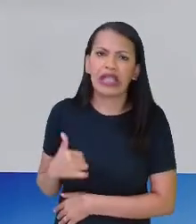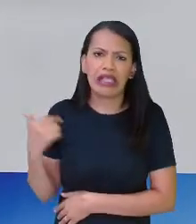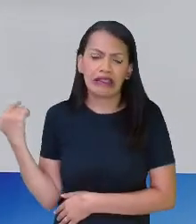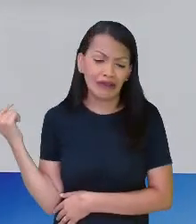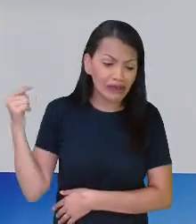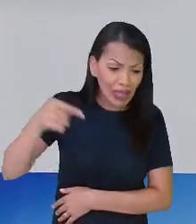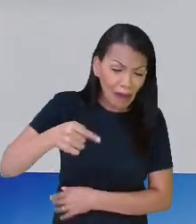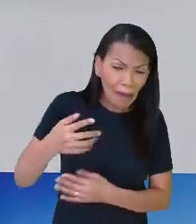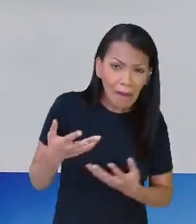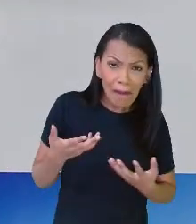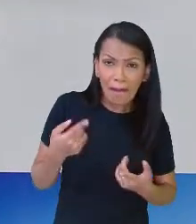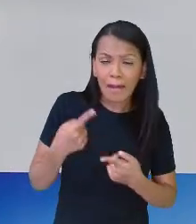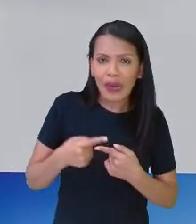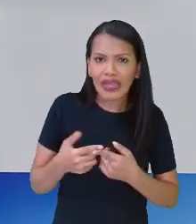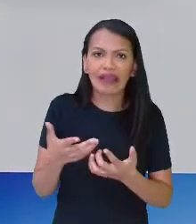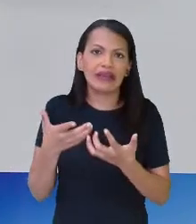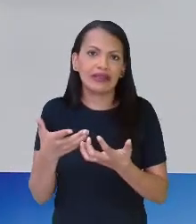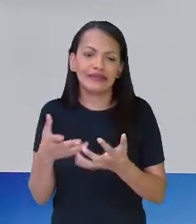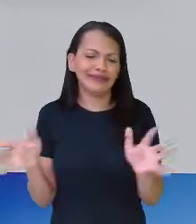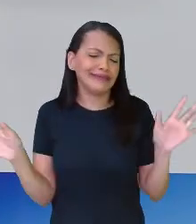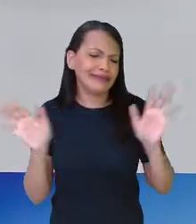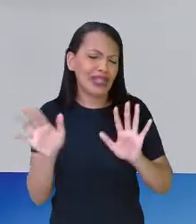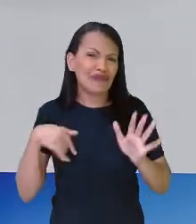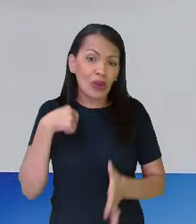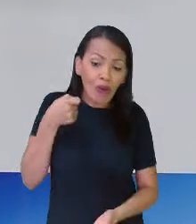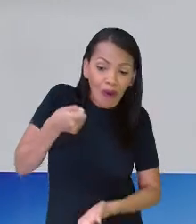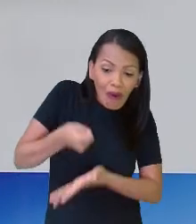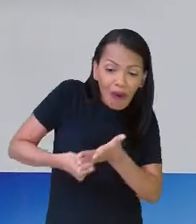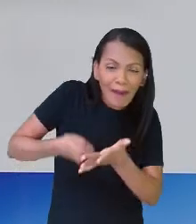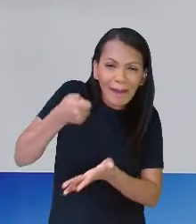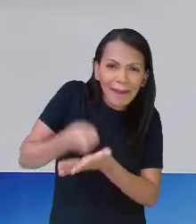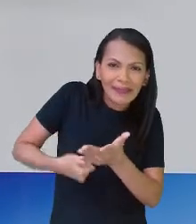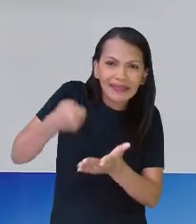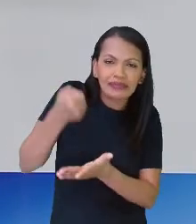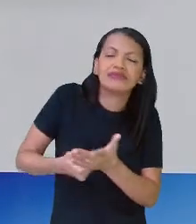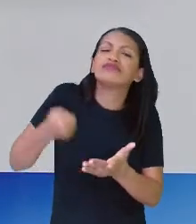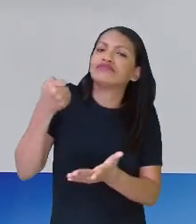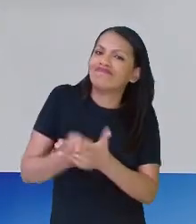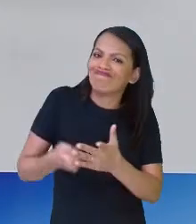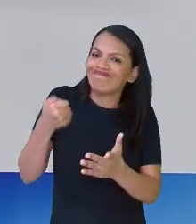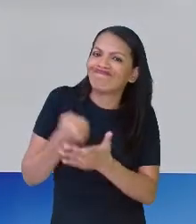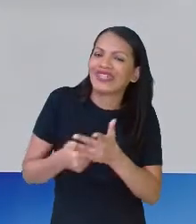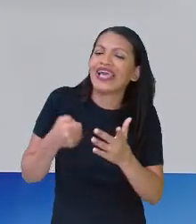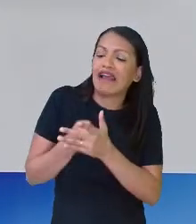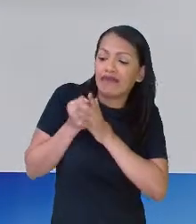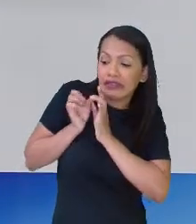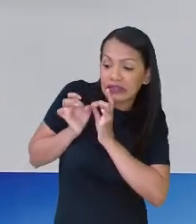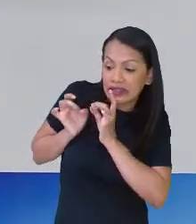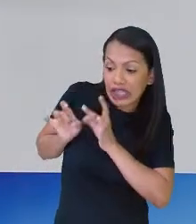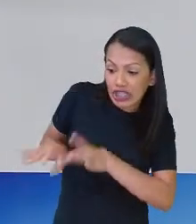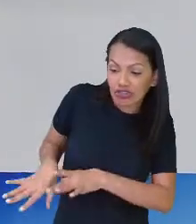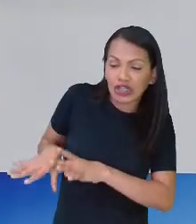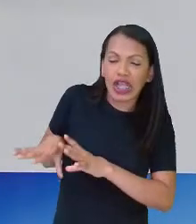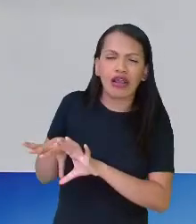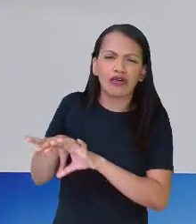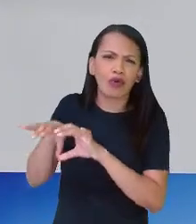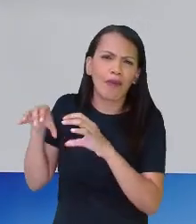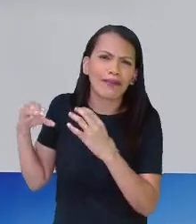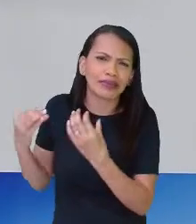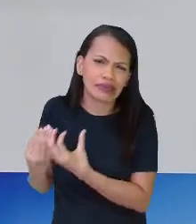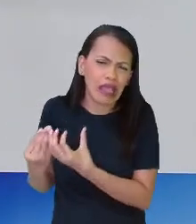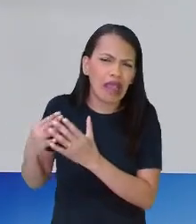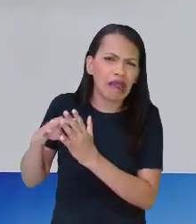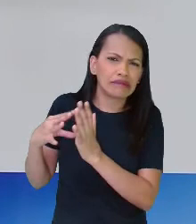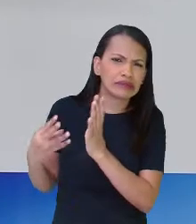bom grado. Infelizmente, foram forçados a deixar seus territórios, as suas comunidades, as